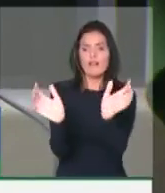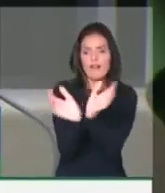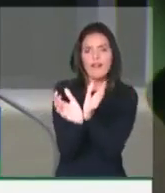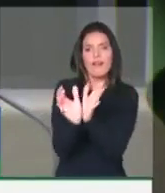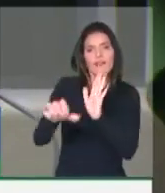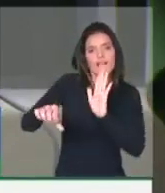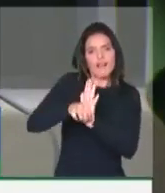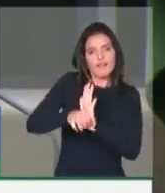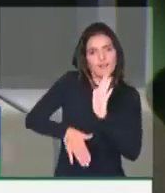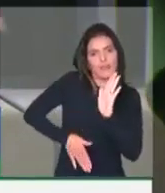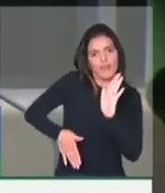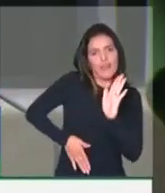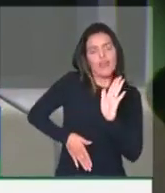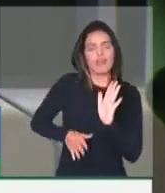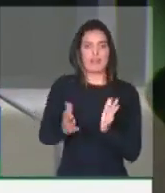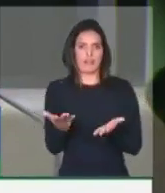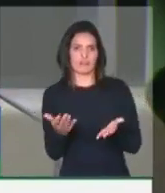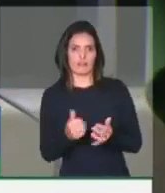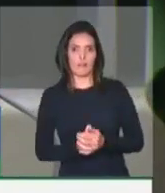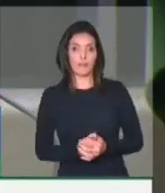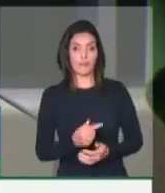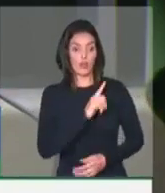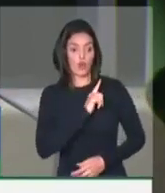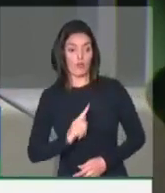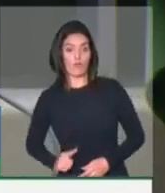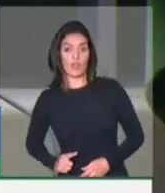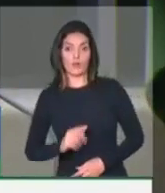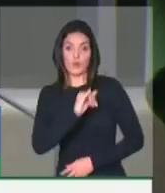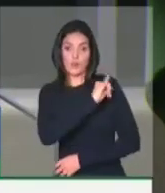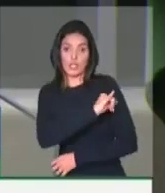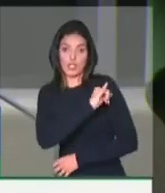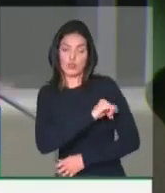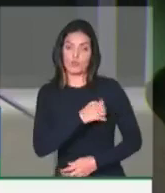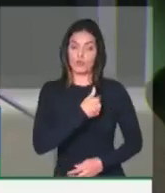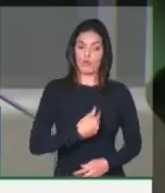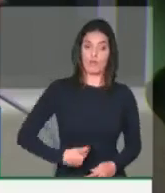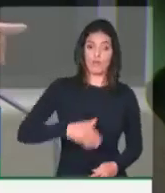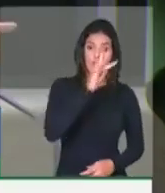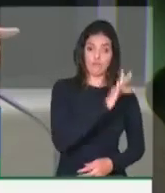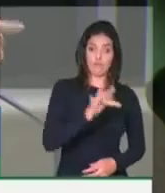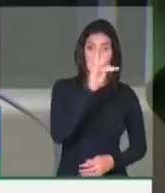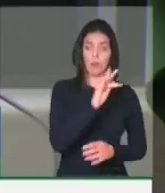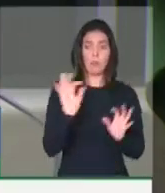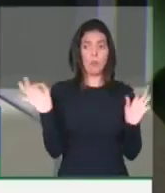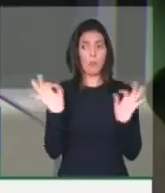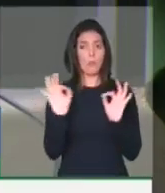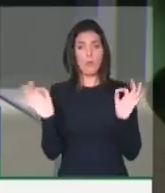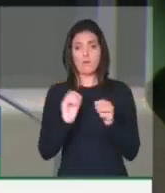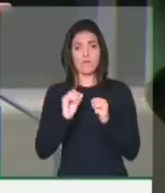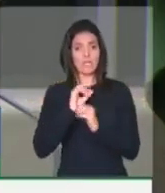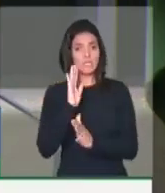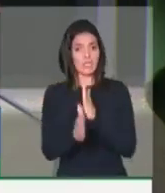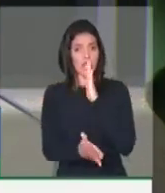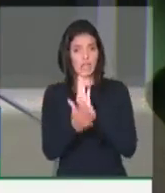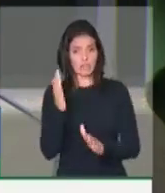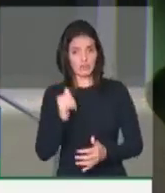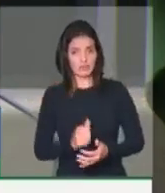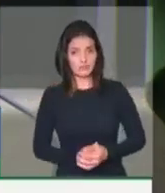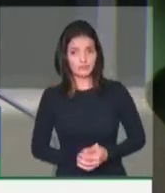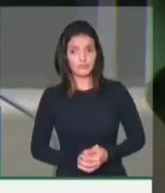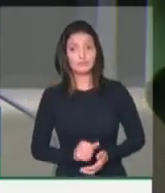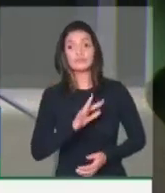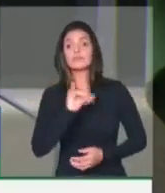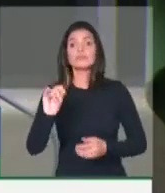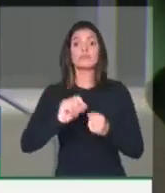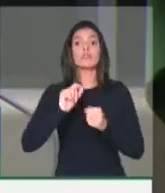Os governos do Rio e os governos federais não fizeram. Nós temos o risco da mexiganização do